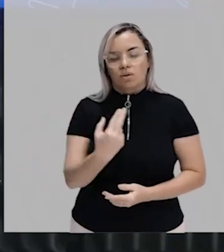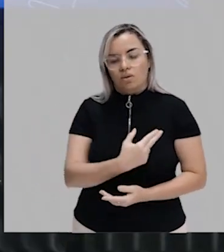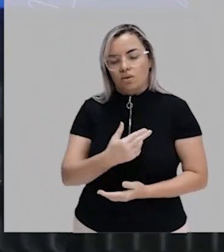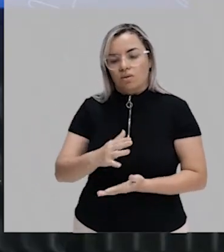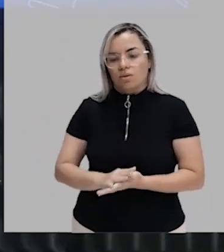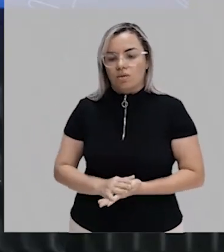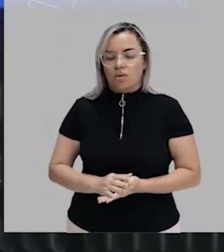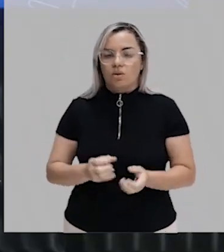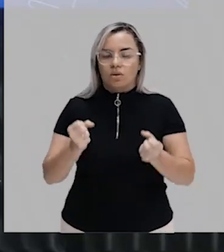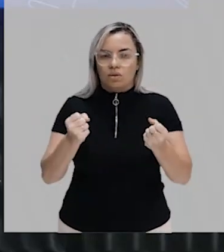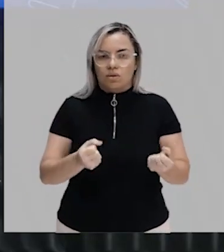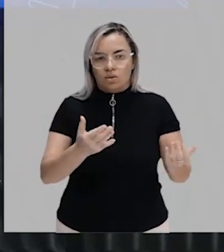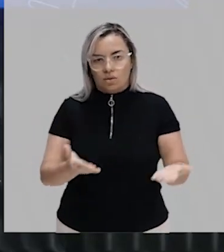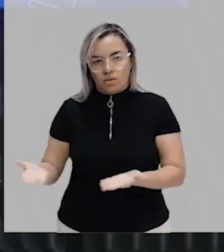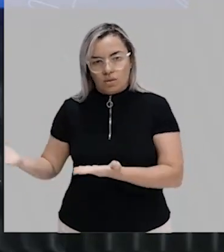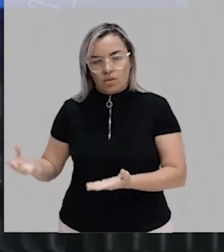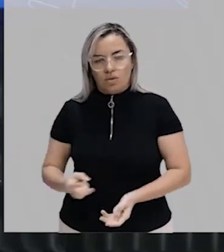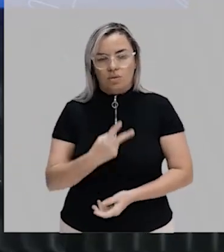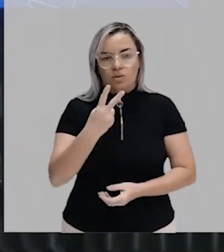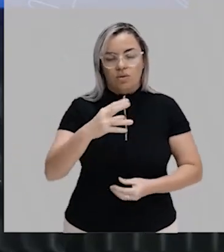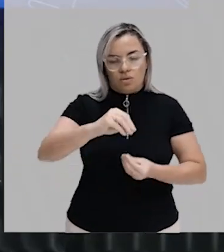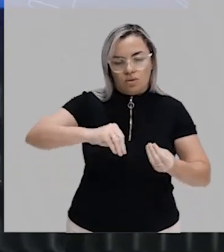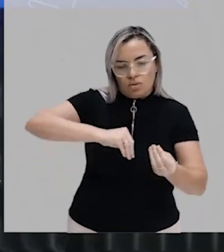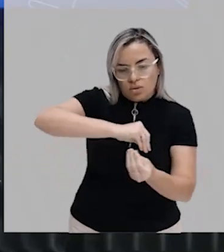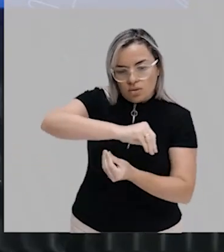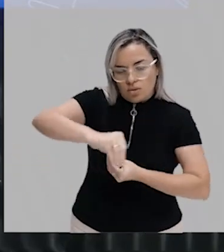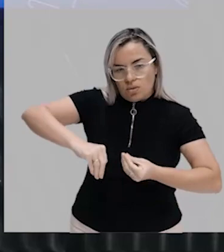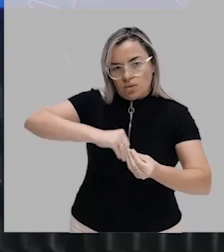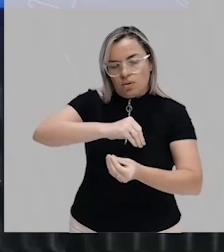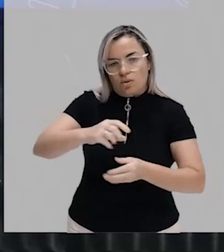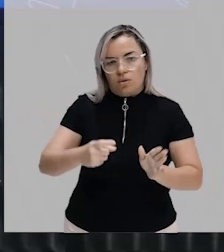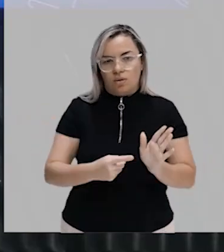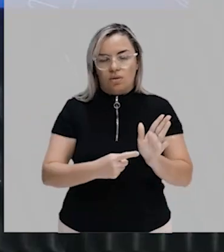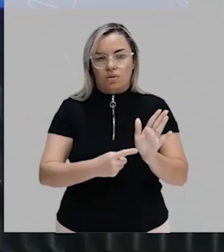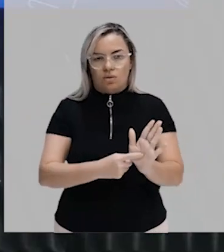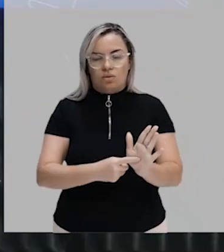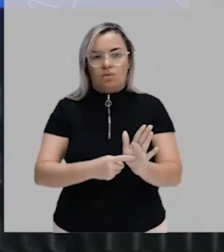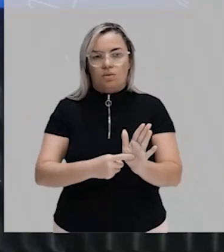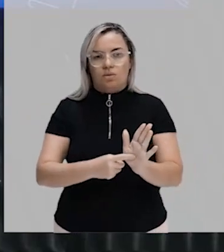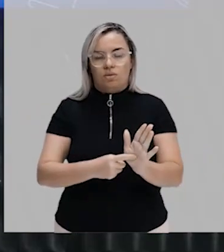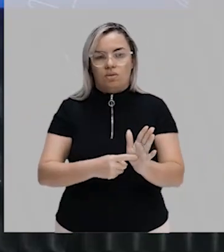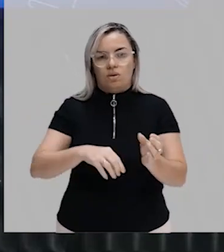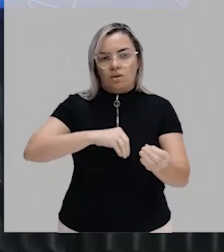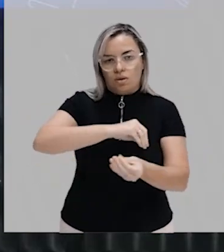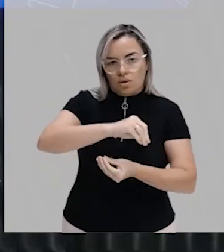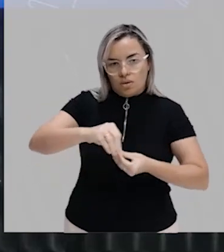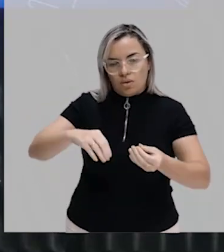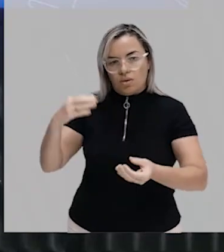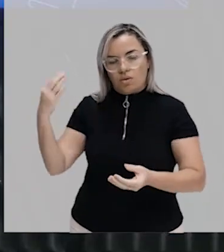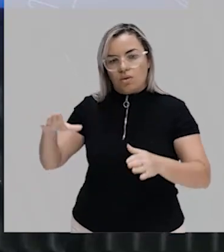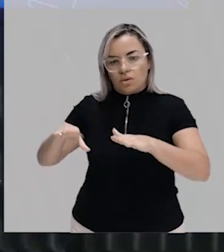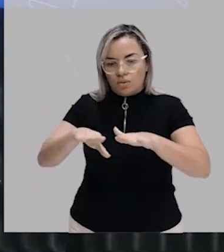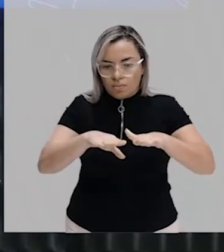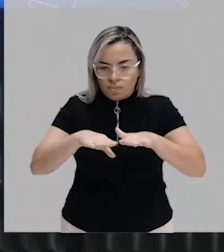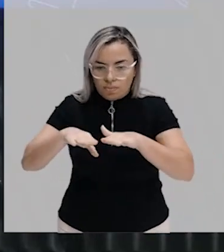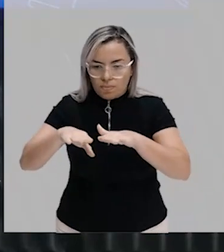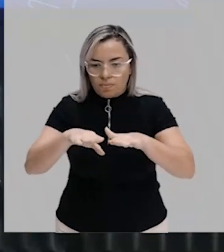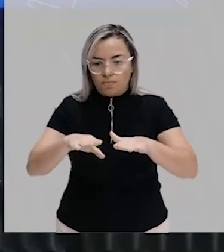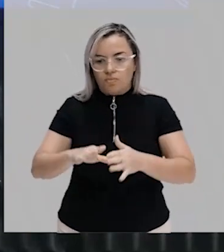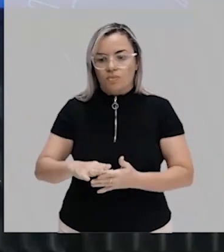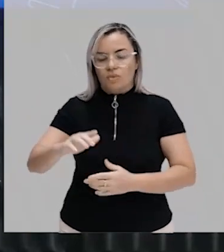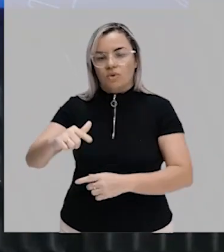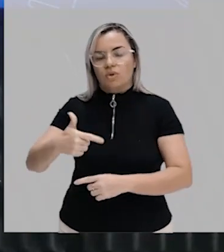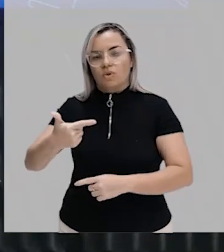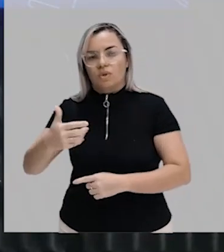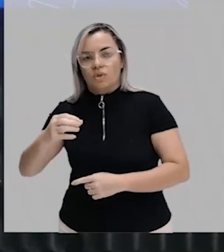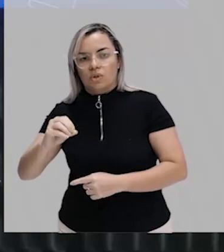que essas duas soluções, elas apresentam a mesma concentração, tudo bem? 20 gramas por